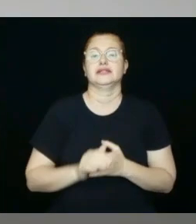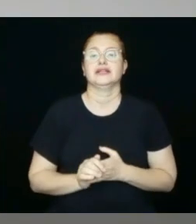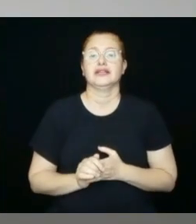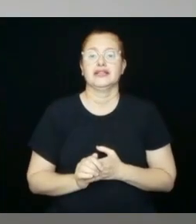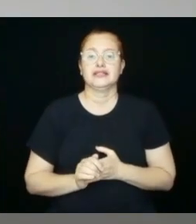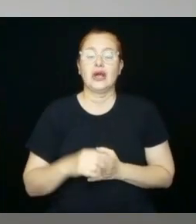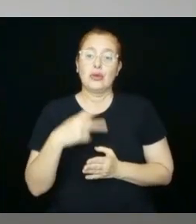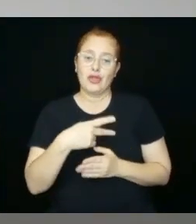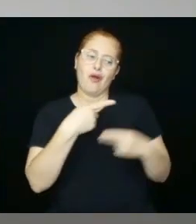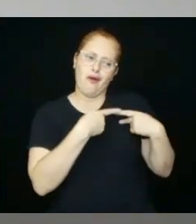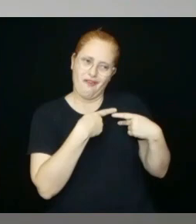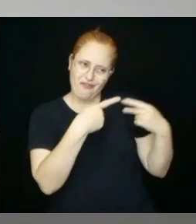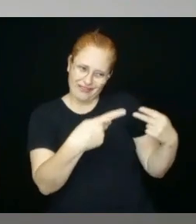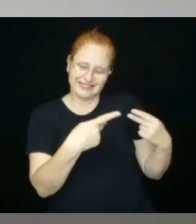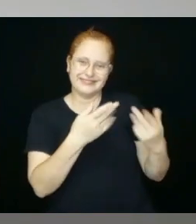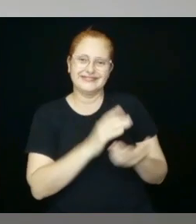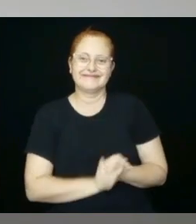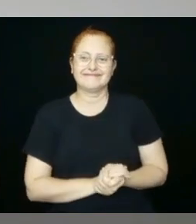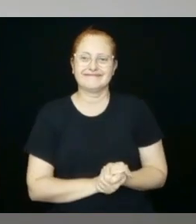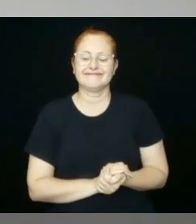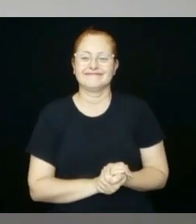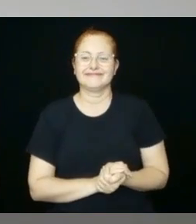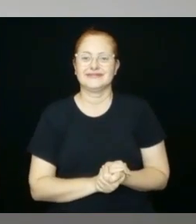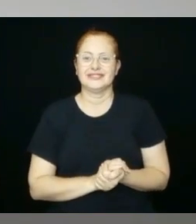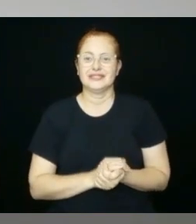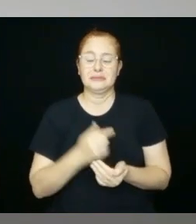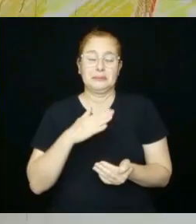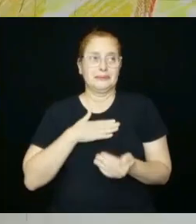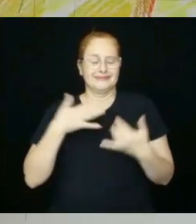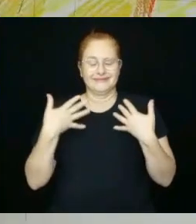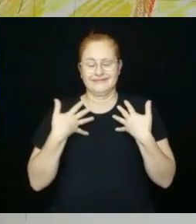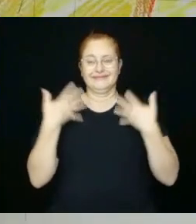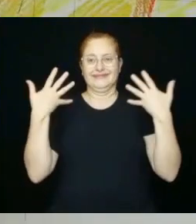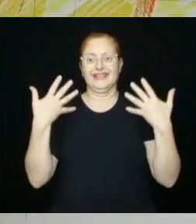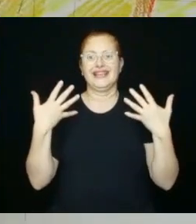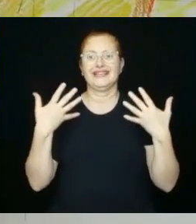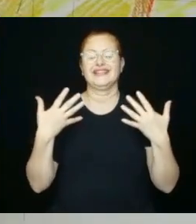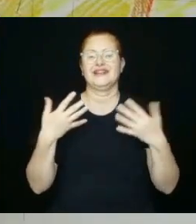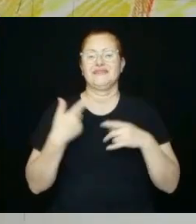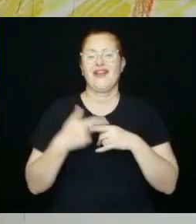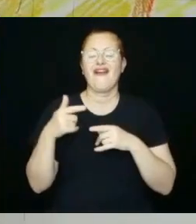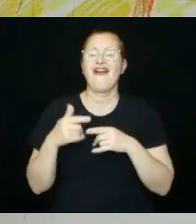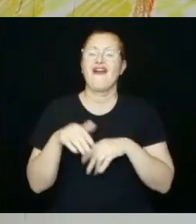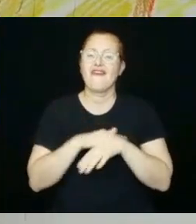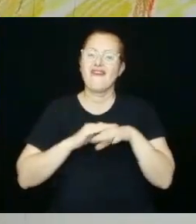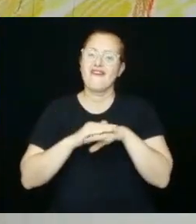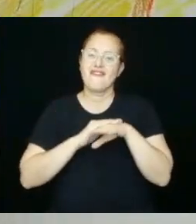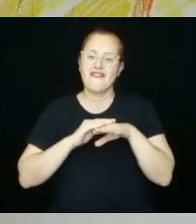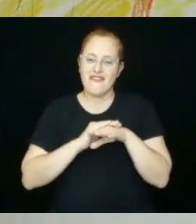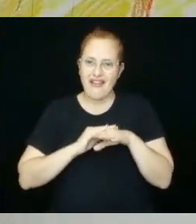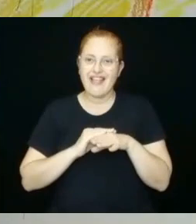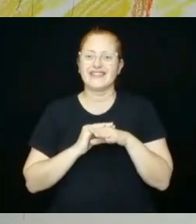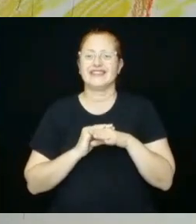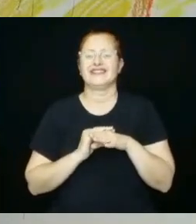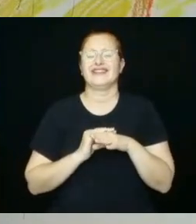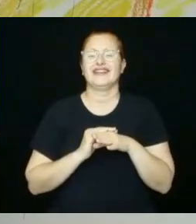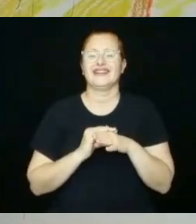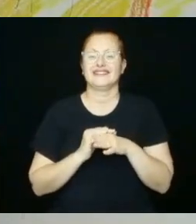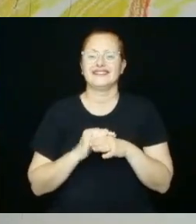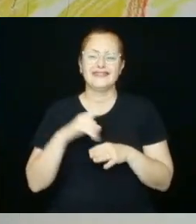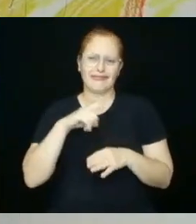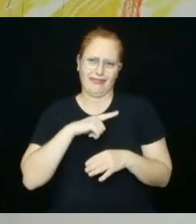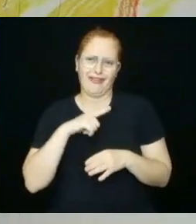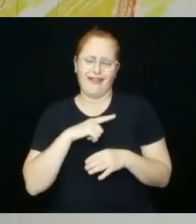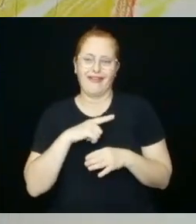agradecer o teu convite, assim, que foi uma surpresa para mim, né? Foi uma conversa que a gente teve há pouco tempo até atrás.